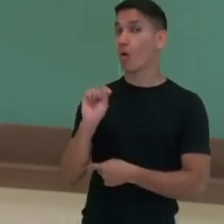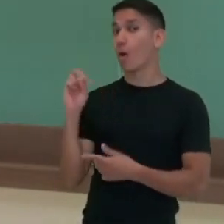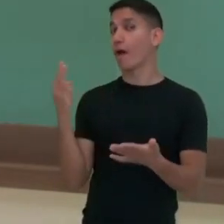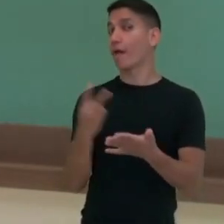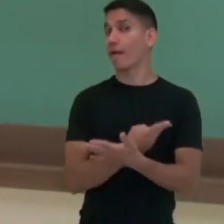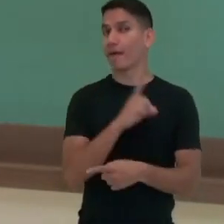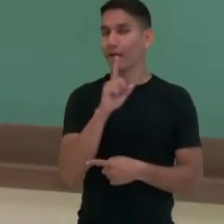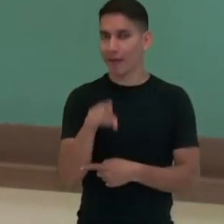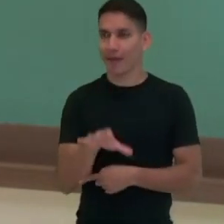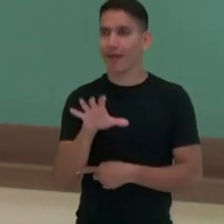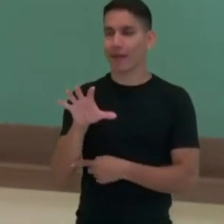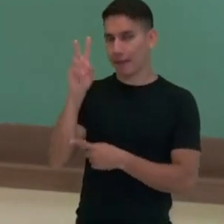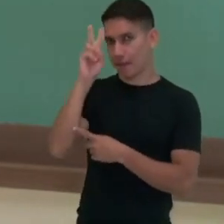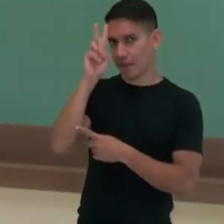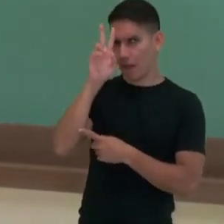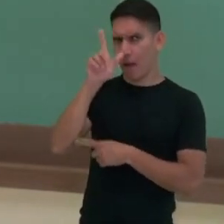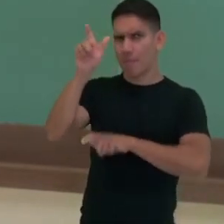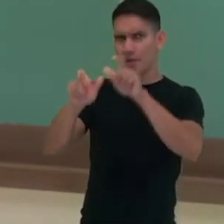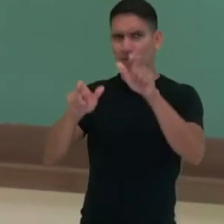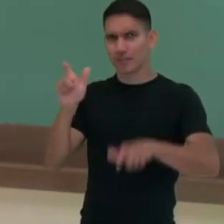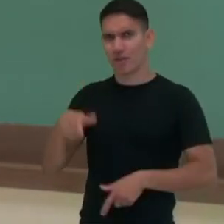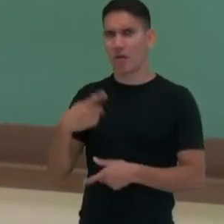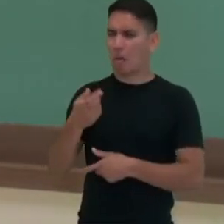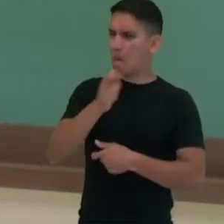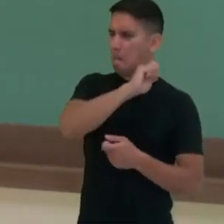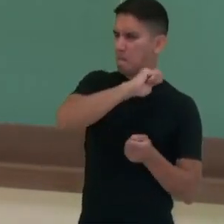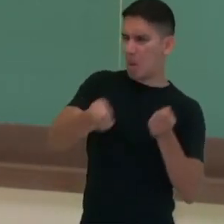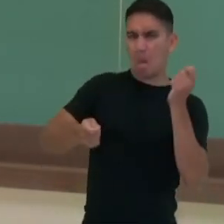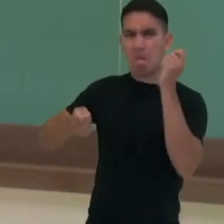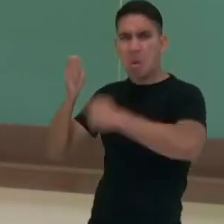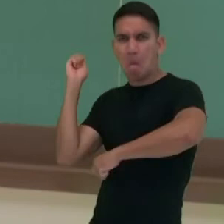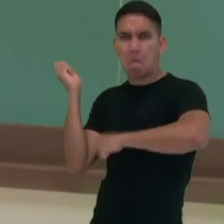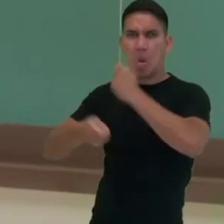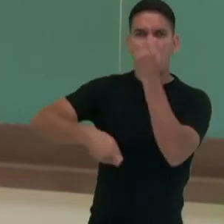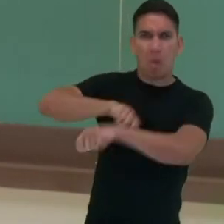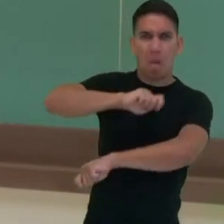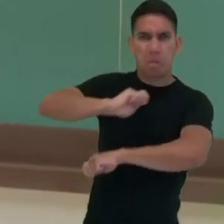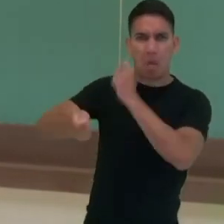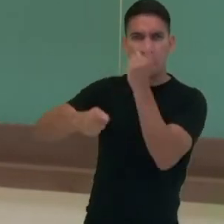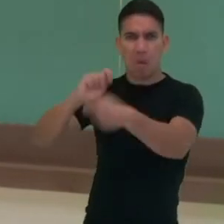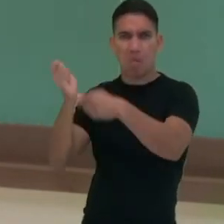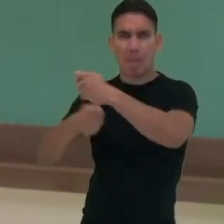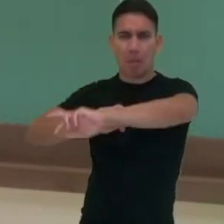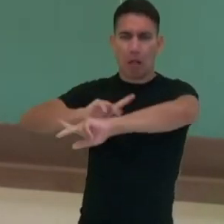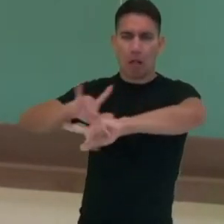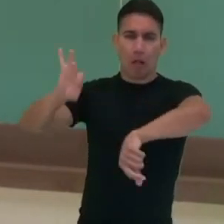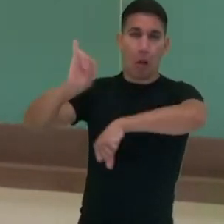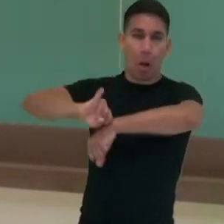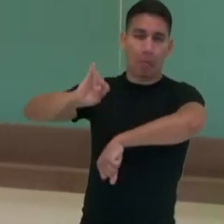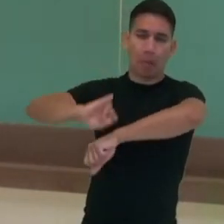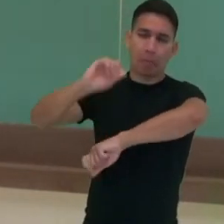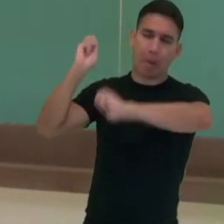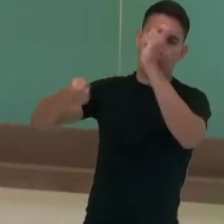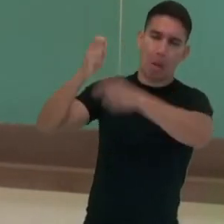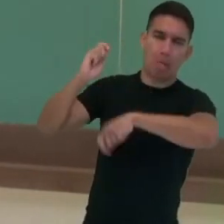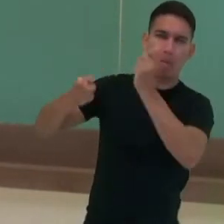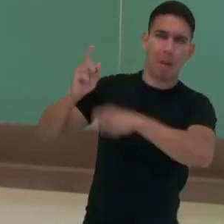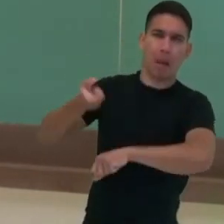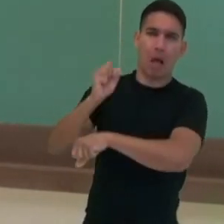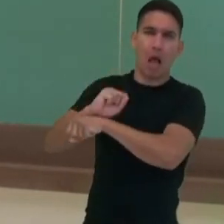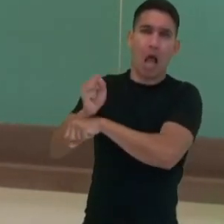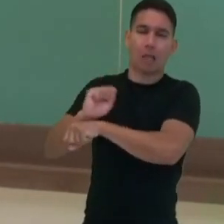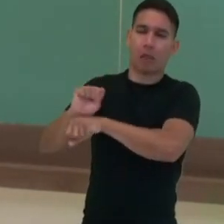Lembra que as pessoas bateram tanto, né, com todo tipo de objeto possível ali naquele automóvel, amassaram